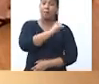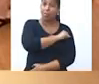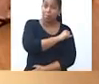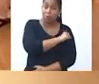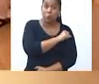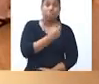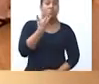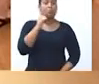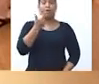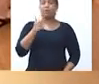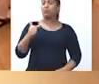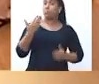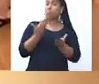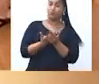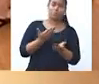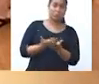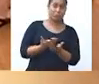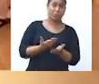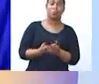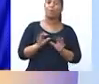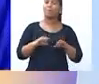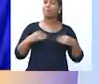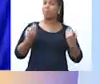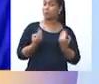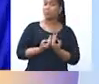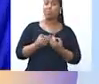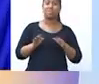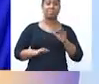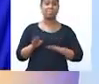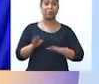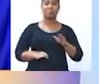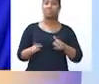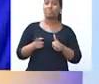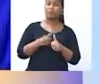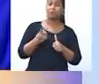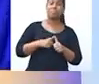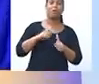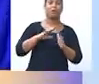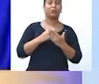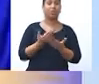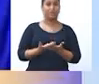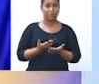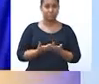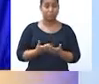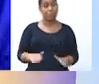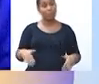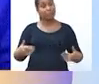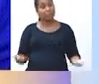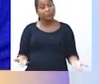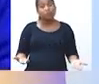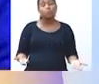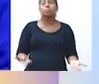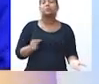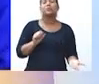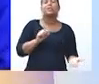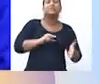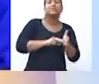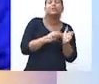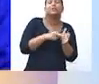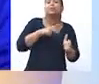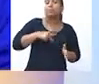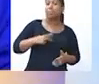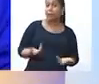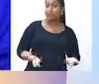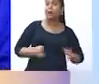pais não estudaram, vem de famílias que talvez ele seja o primeiro a estar entrando na escola. Né? Então, o que, que aquilo significa para ele?